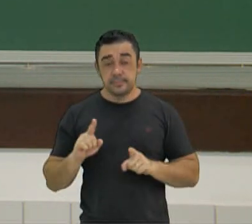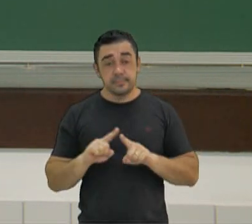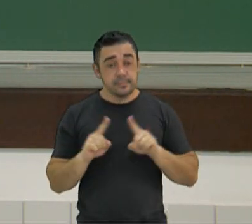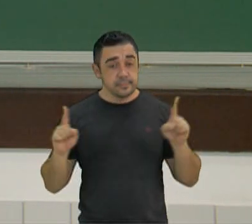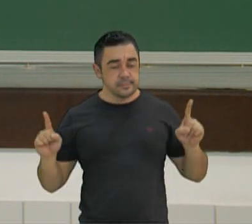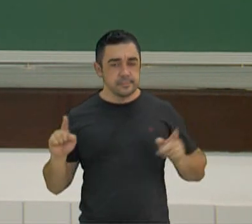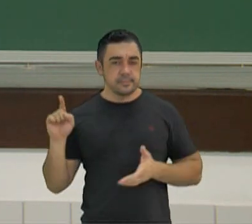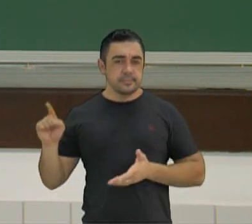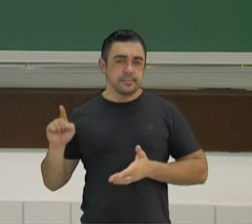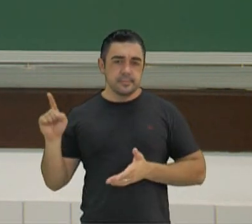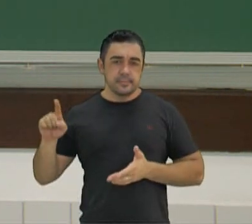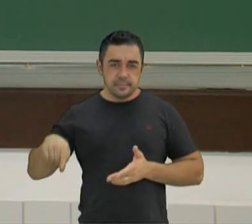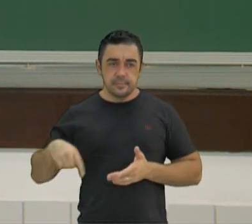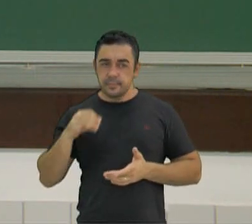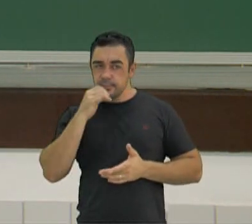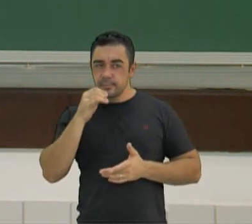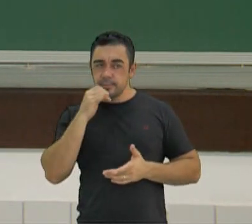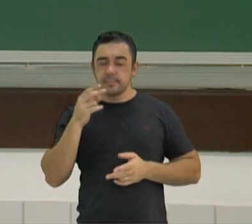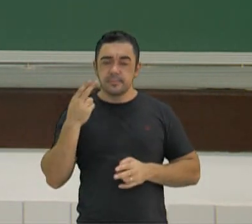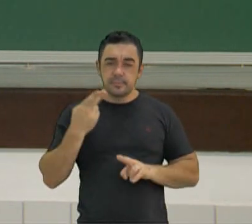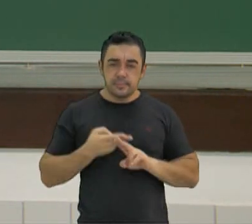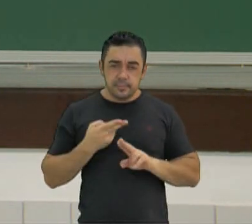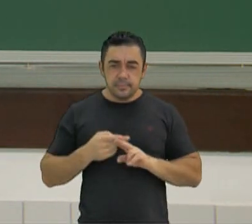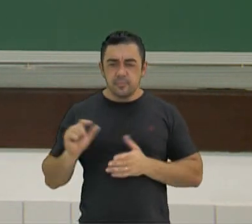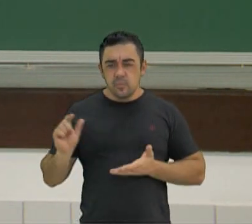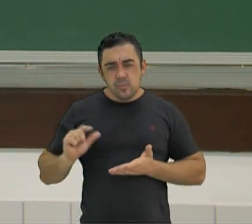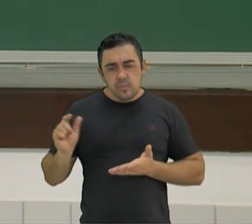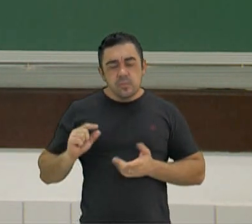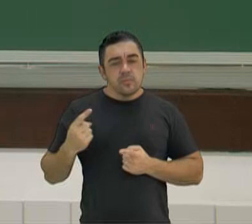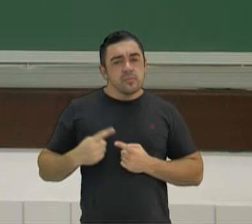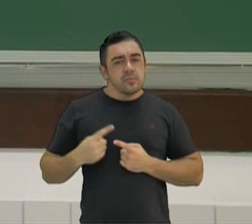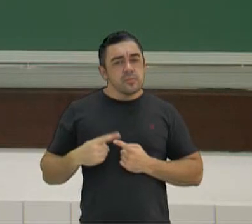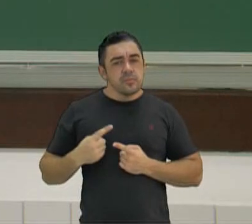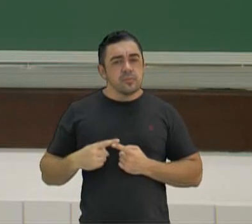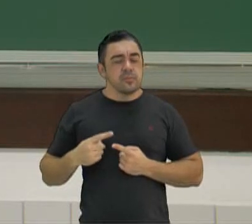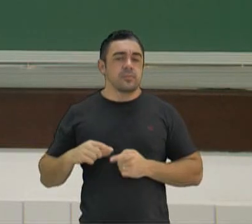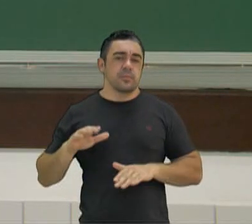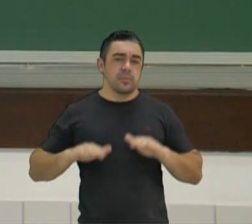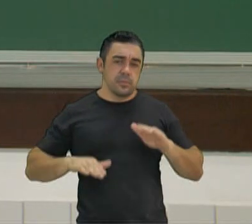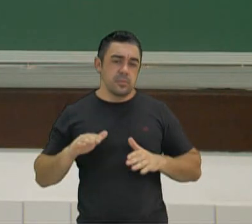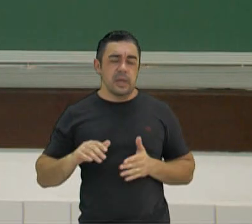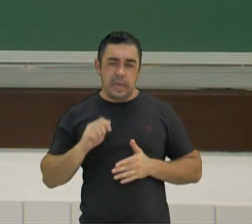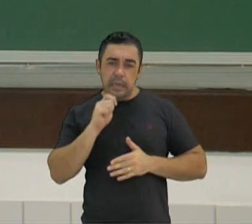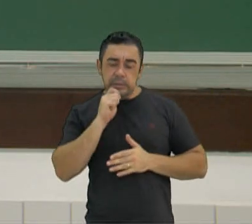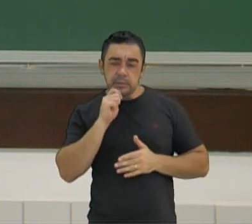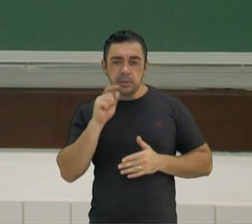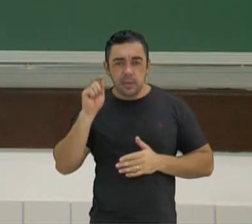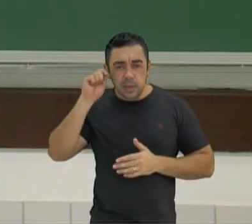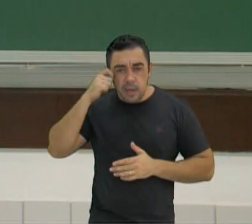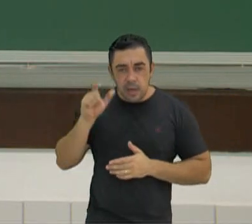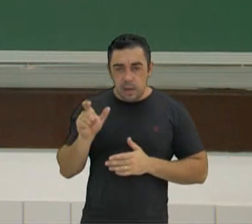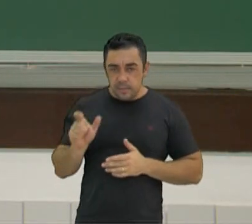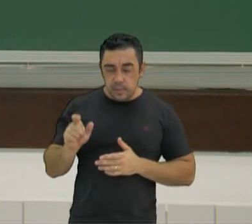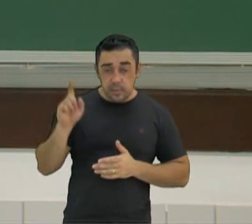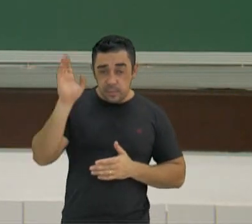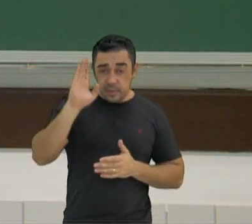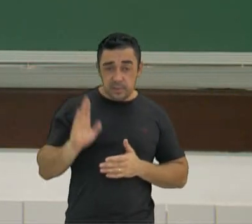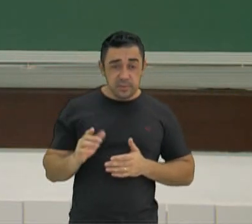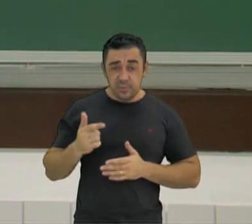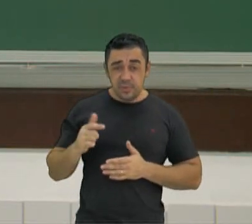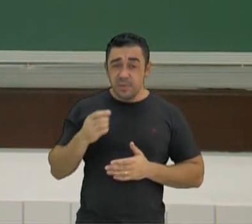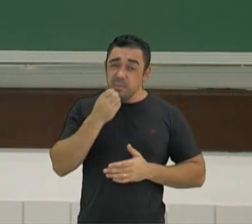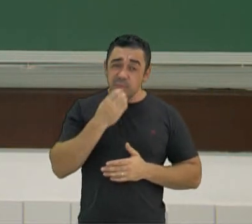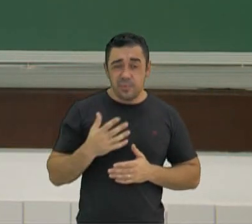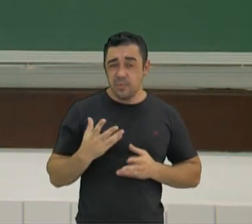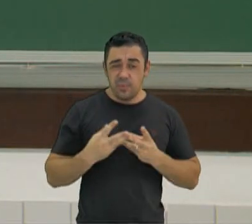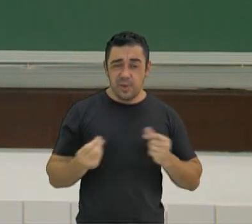uma capacidade de utilização pequena, porque infelizmente o carvão brasileiro não tem boa